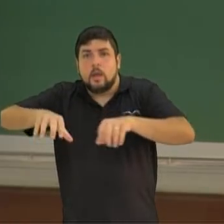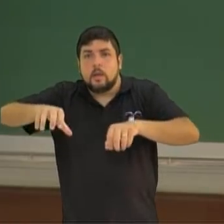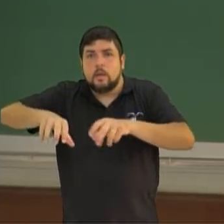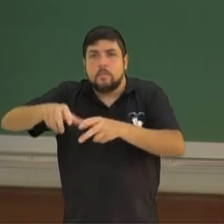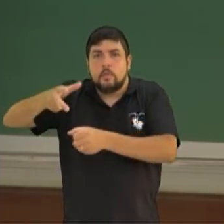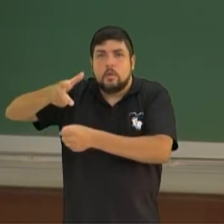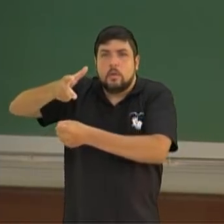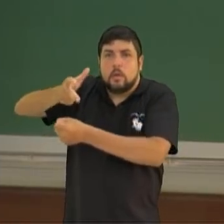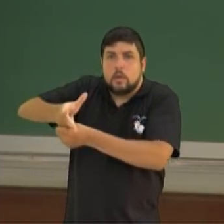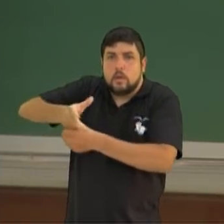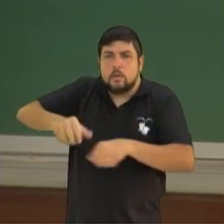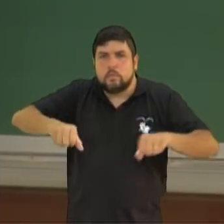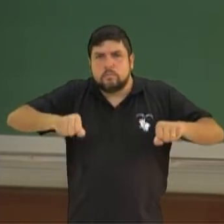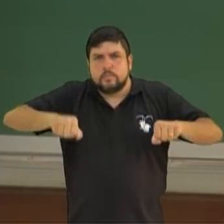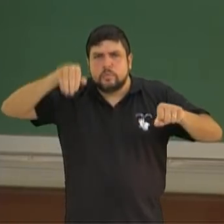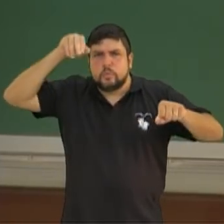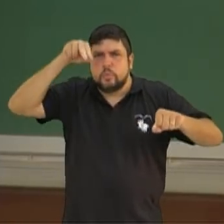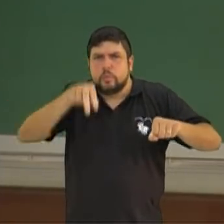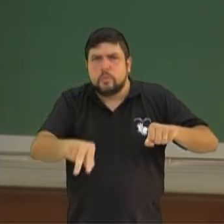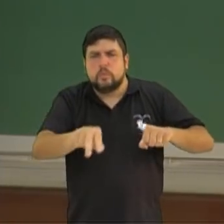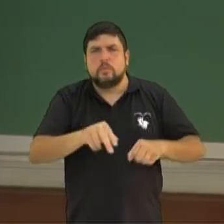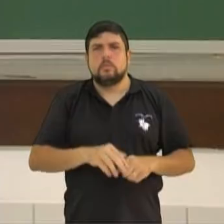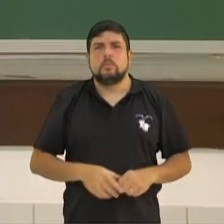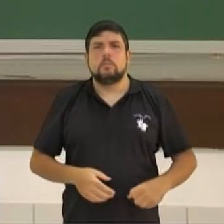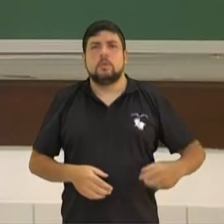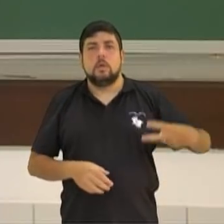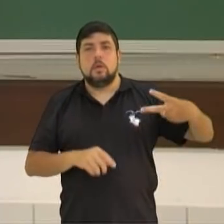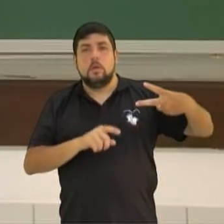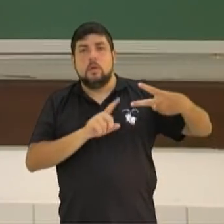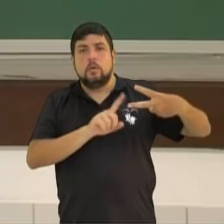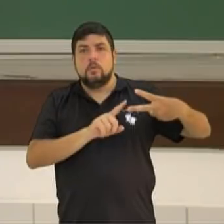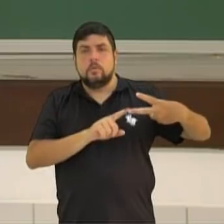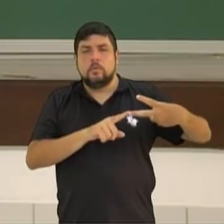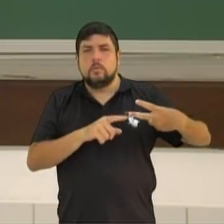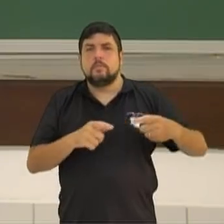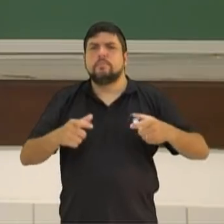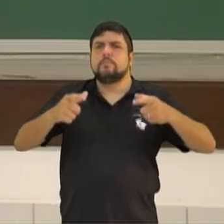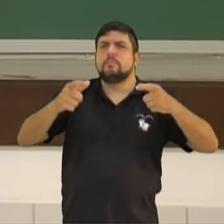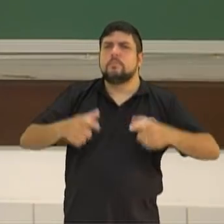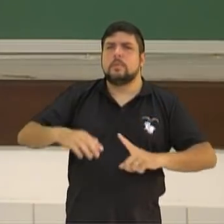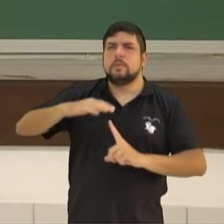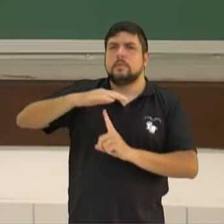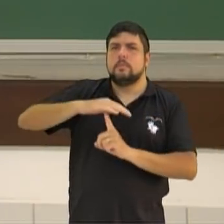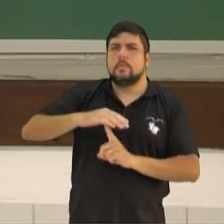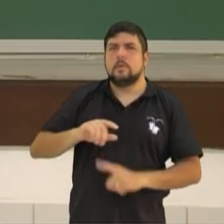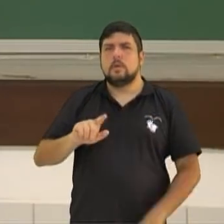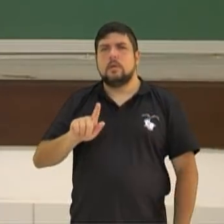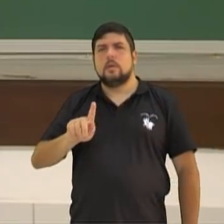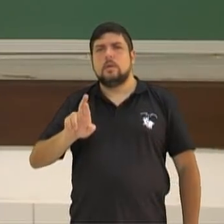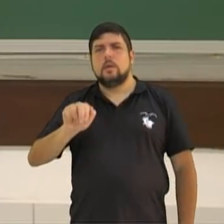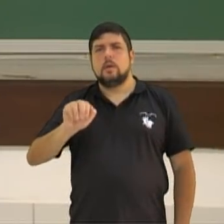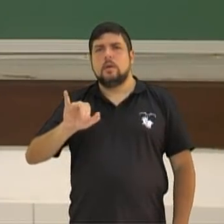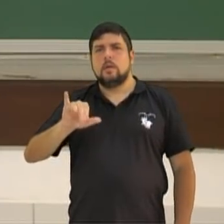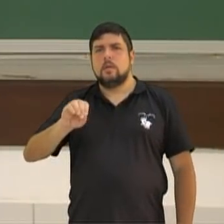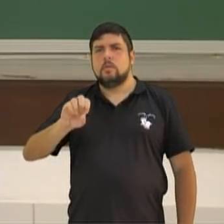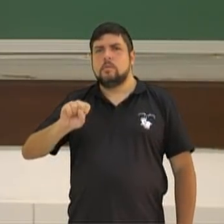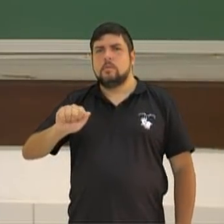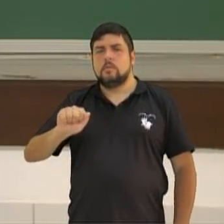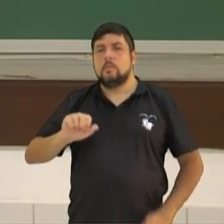o segundo, lembra que eu falei para vocês da Serra da Graciosa? Então é um vídeo que um grupo de ciclistas